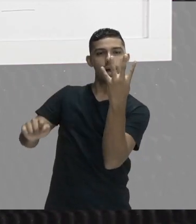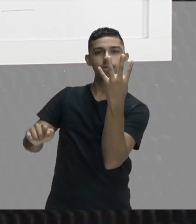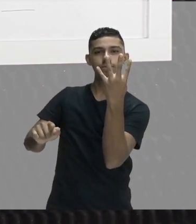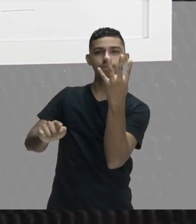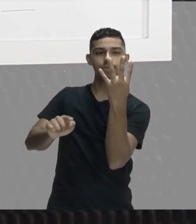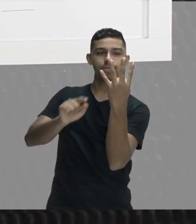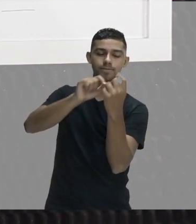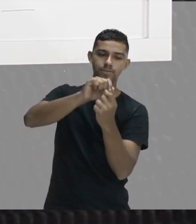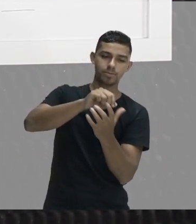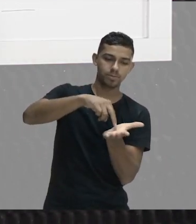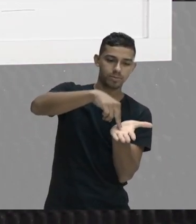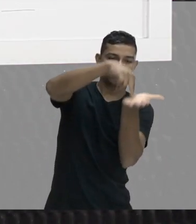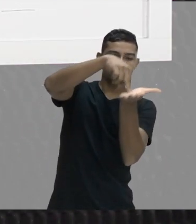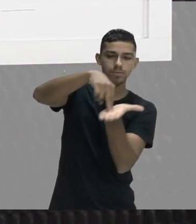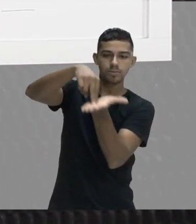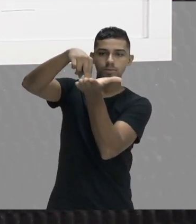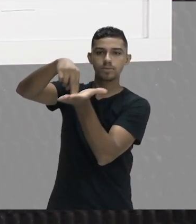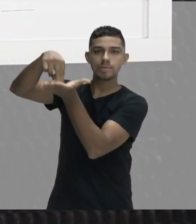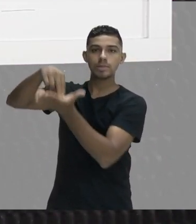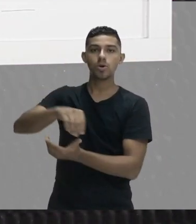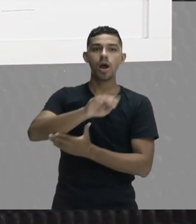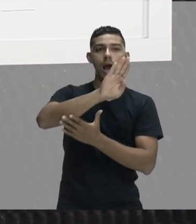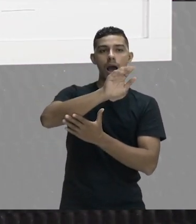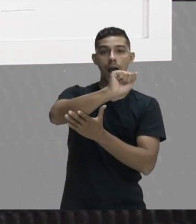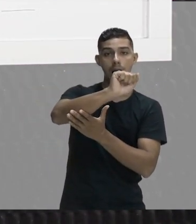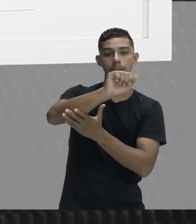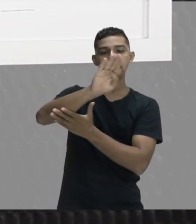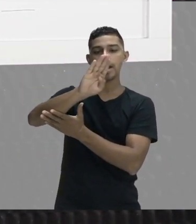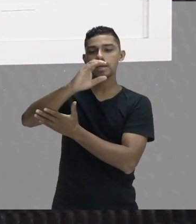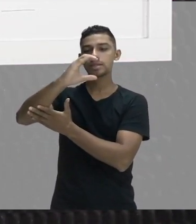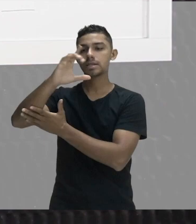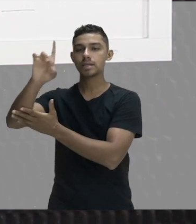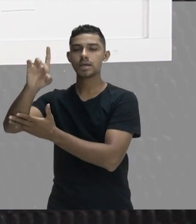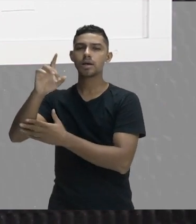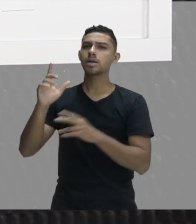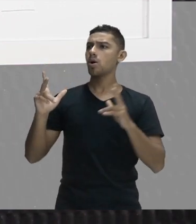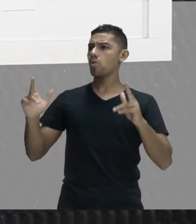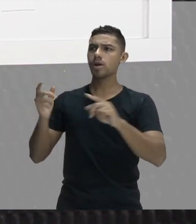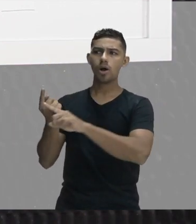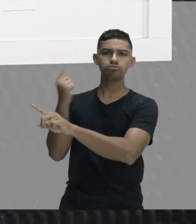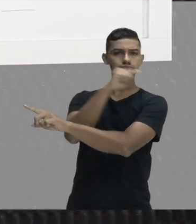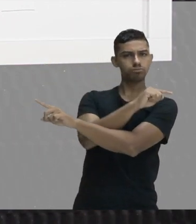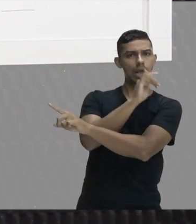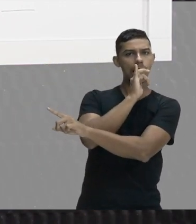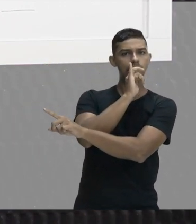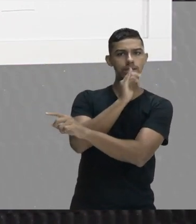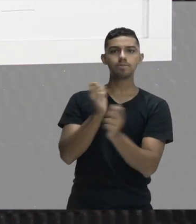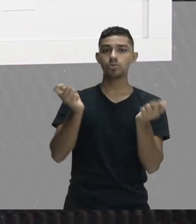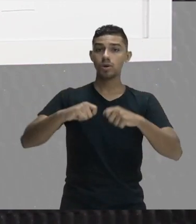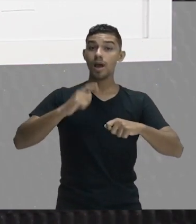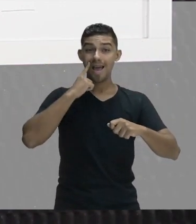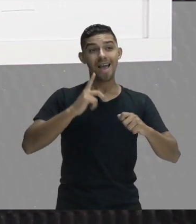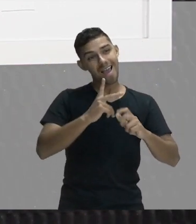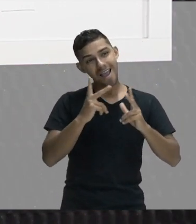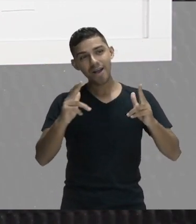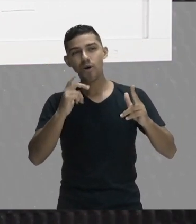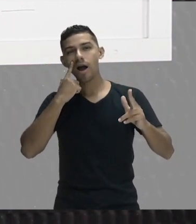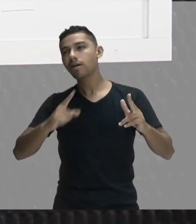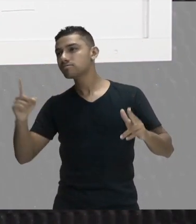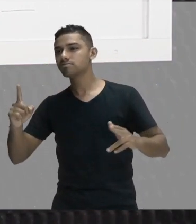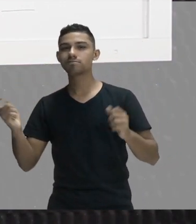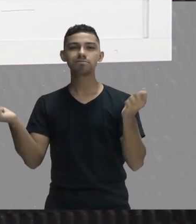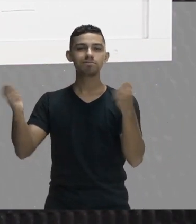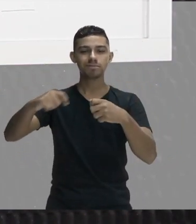elevadores. Tá? Então, da mesma forma que a gente fez aqui na situação anterior, vamos resolver isso aqui pela árvore de